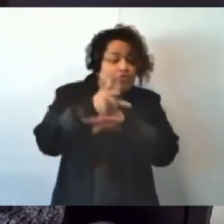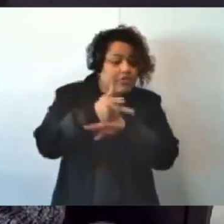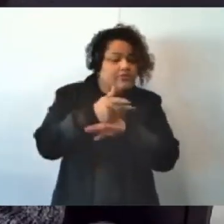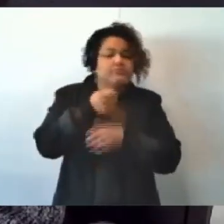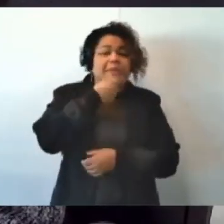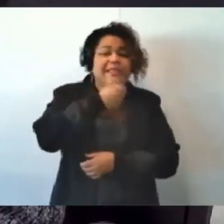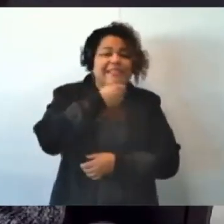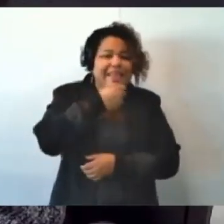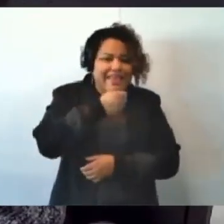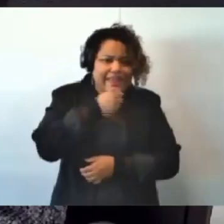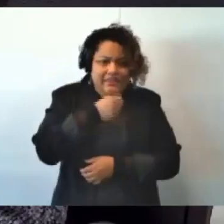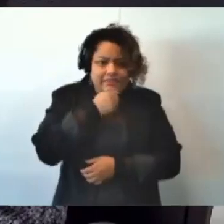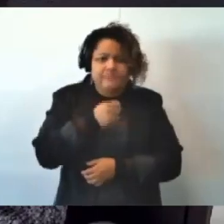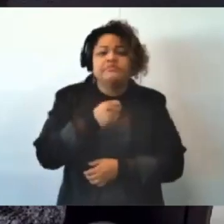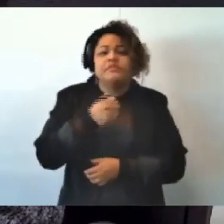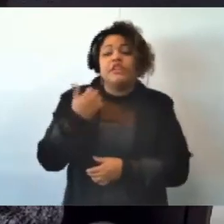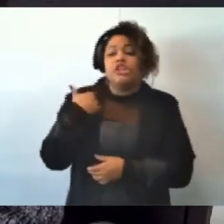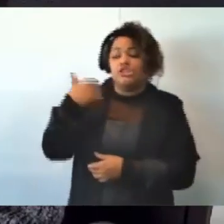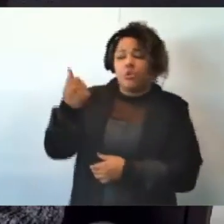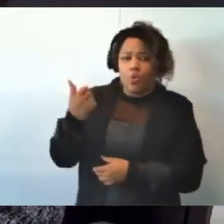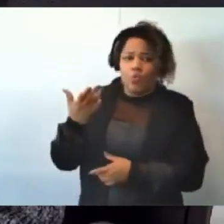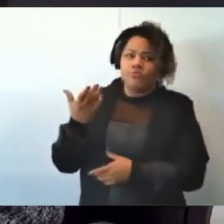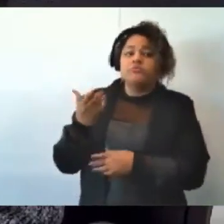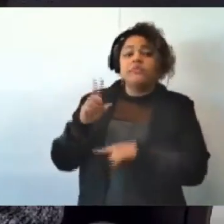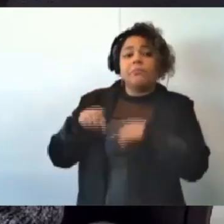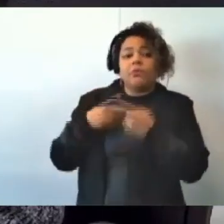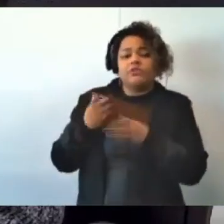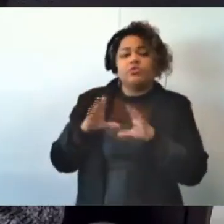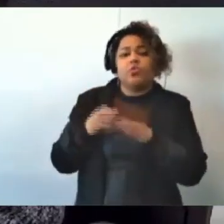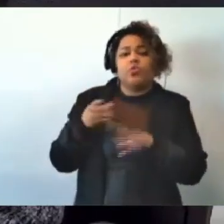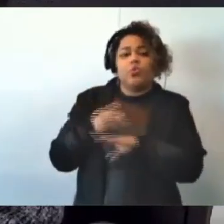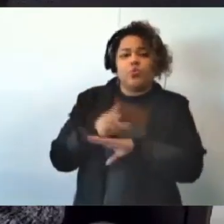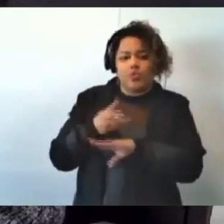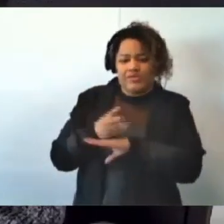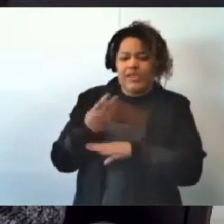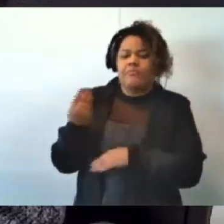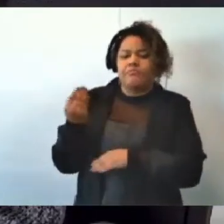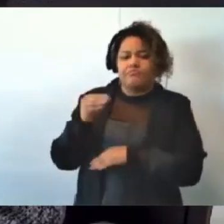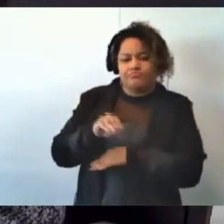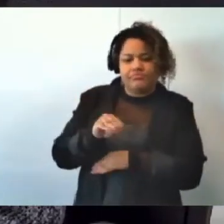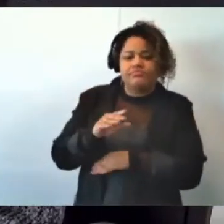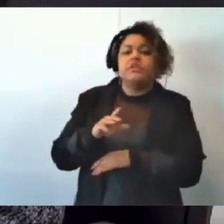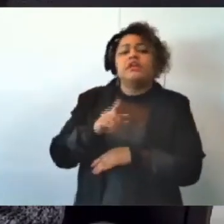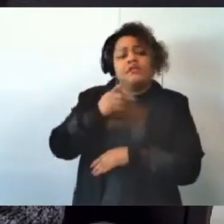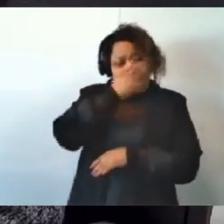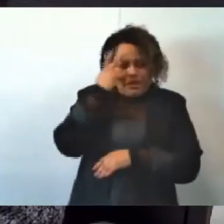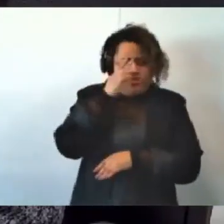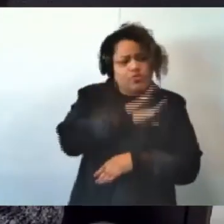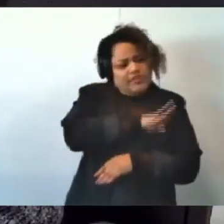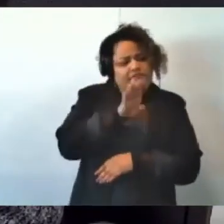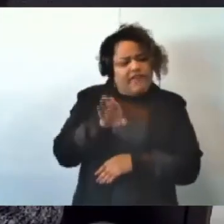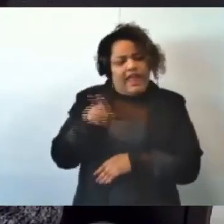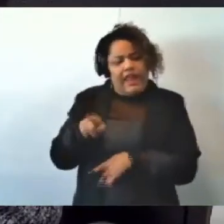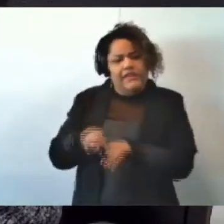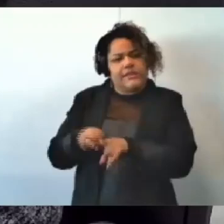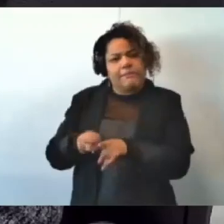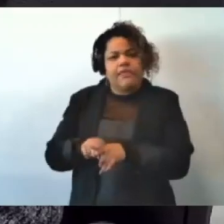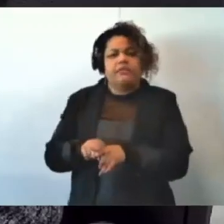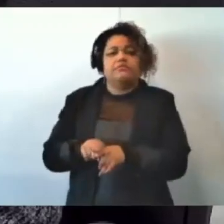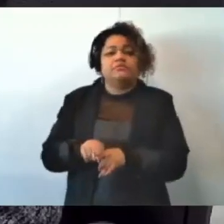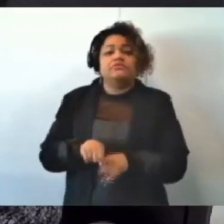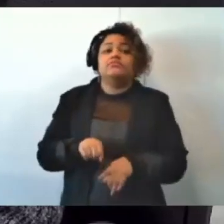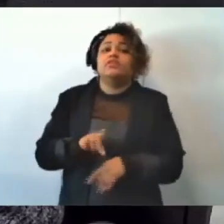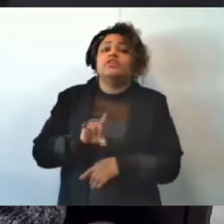E foi colocado no grupo para que as pessoas pudessem ir lá também. Foi 6 horas da manhã de sábado, foi o